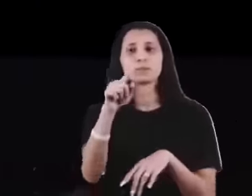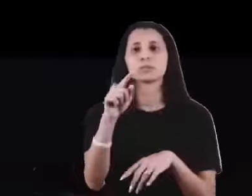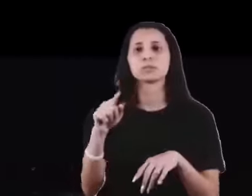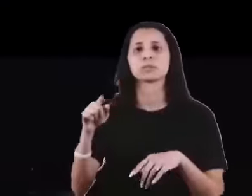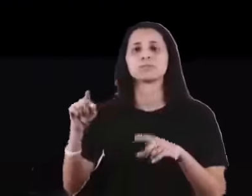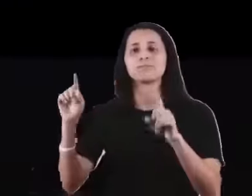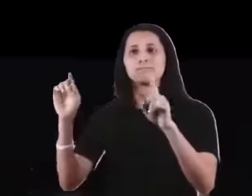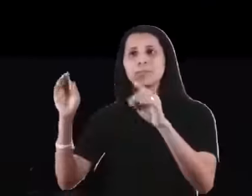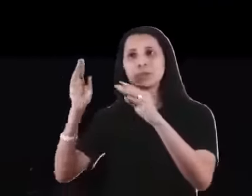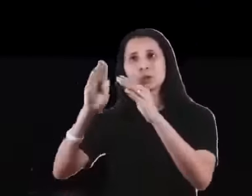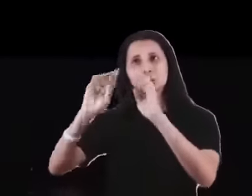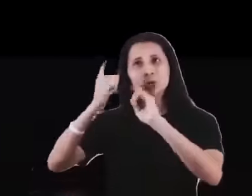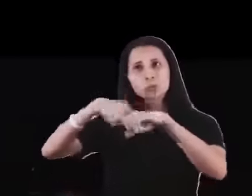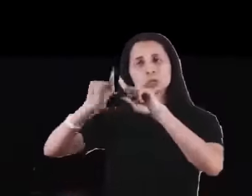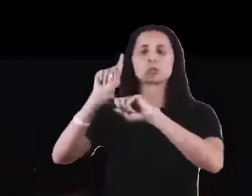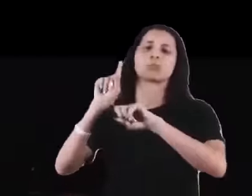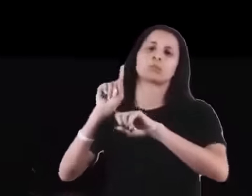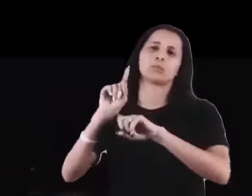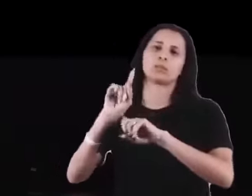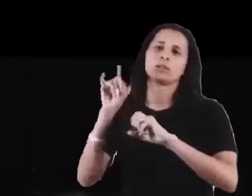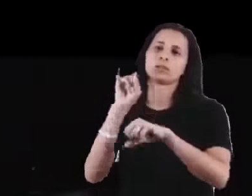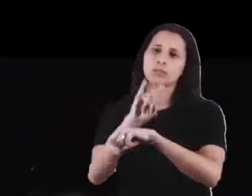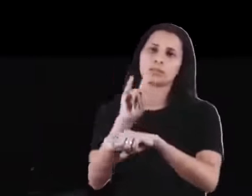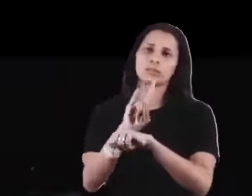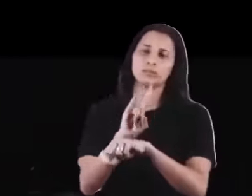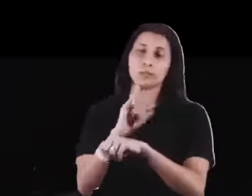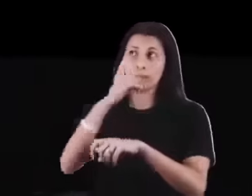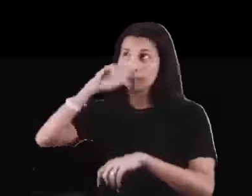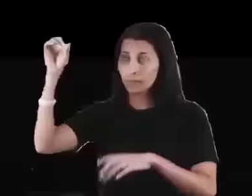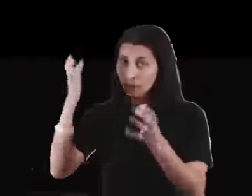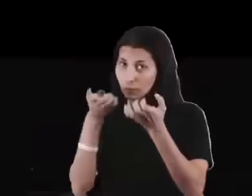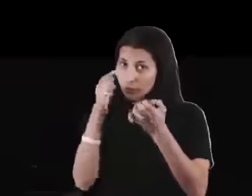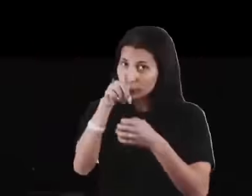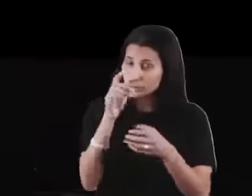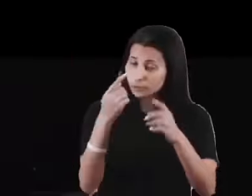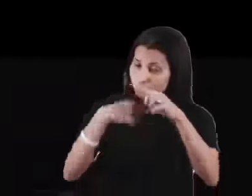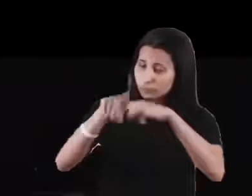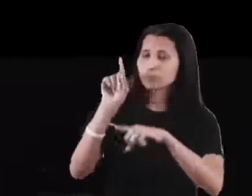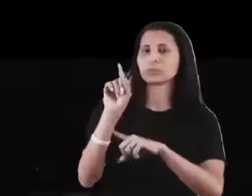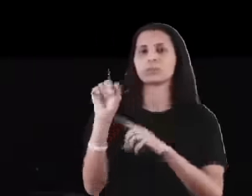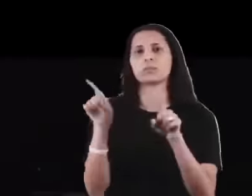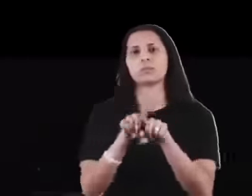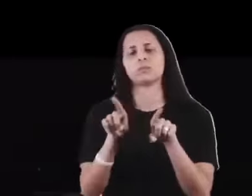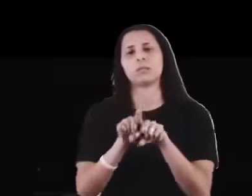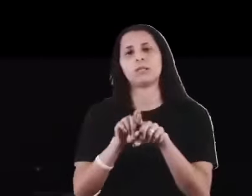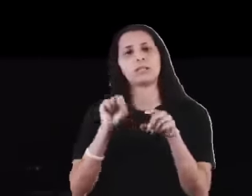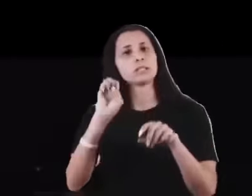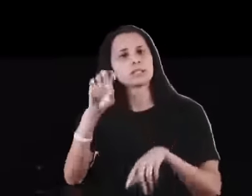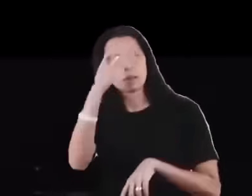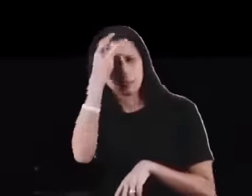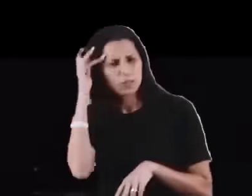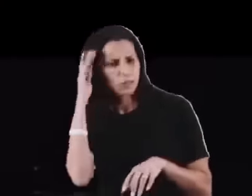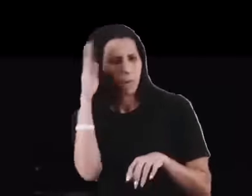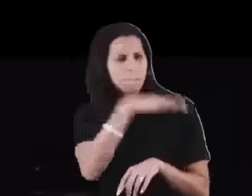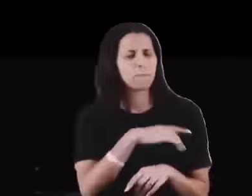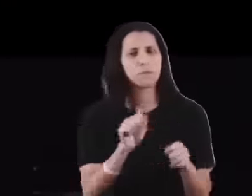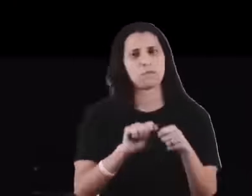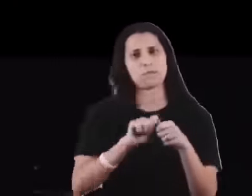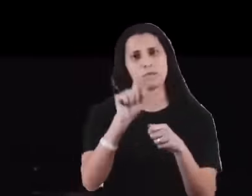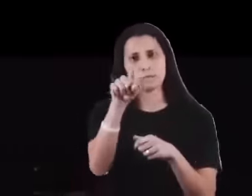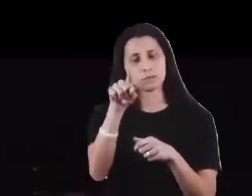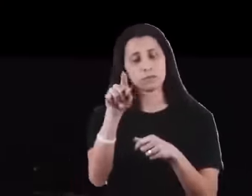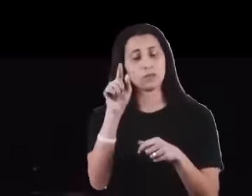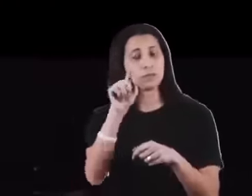todos Deus quer te levar nesse nível que pouco mais que tenham feito mal contra você você saiba retribuir com o